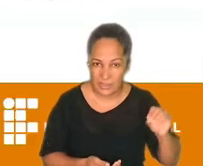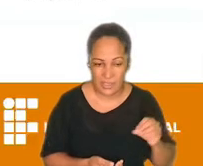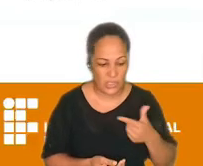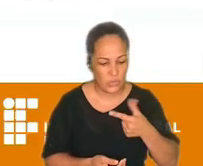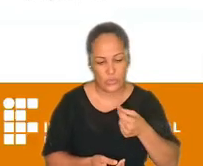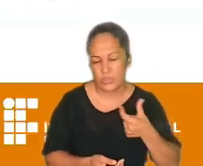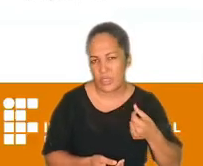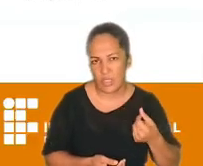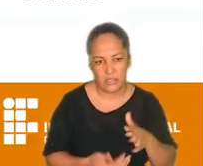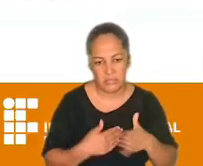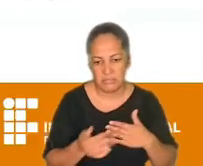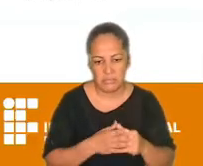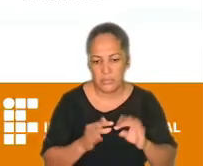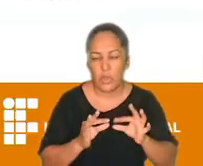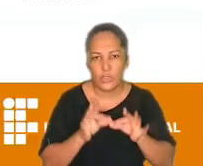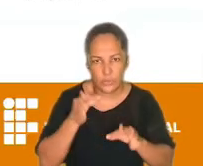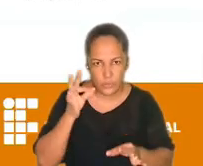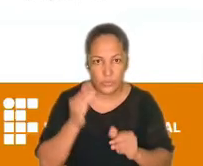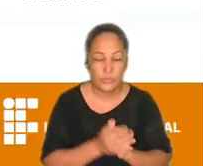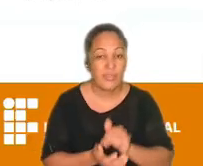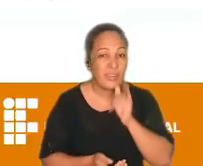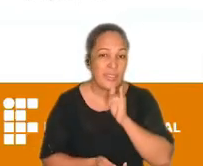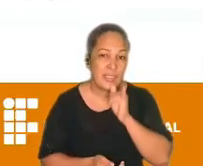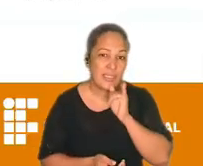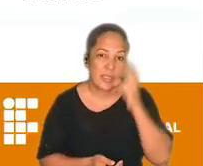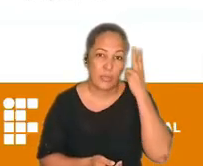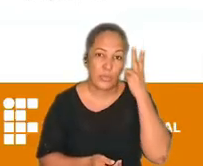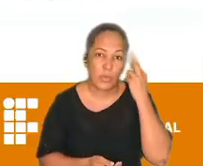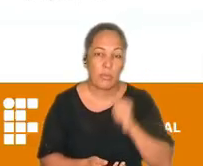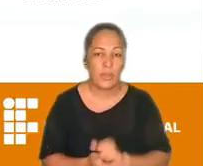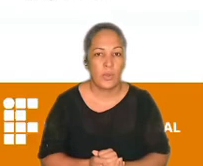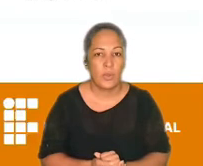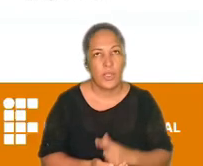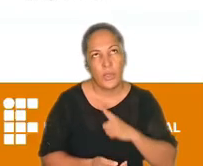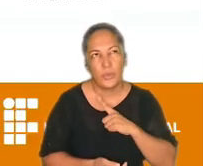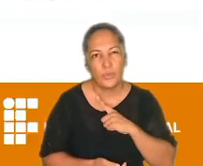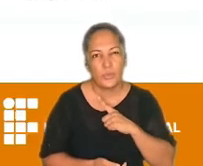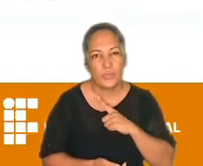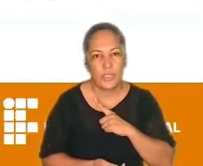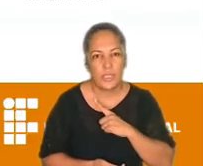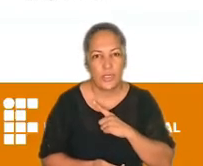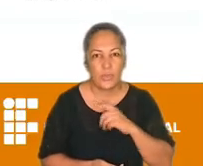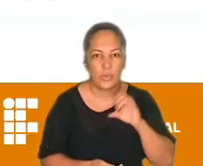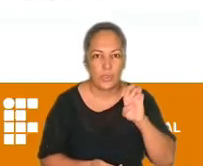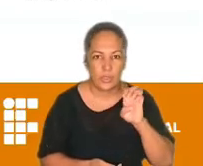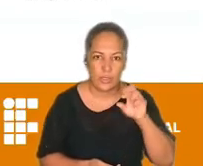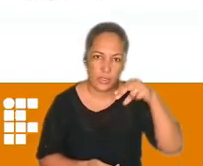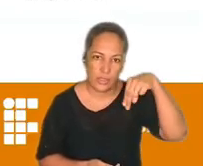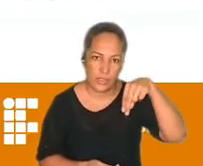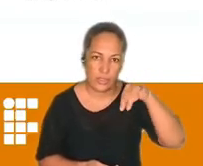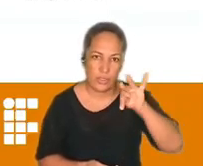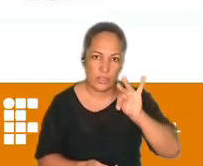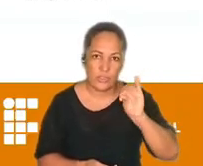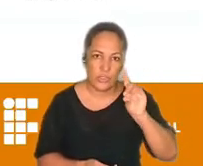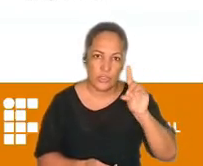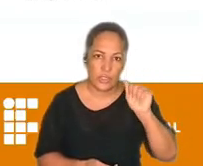caracteres. Agora, vamos supor um exemplo muito comum. Eu tenho a entidade cliente e ela tem um